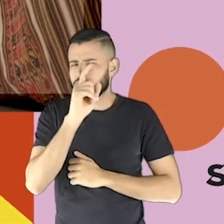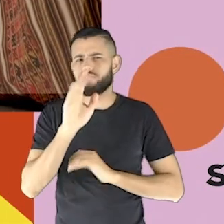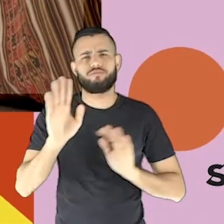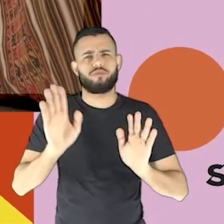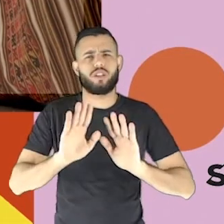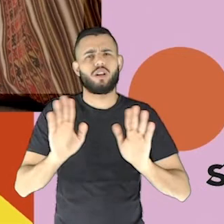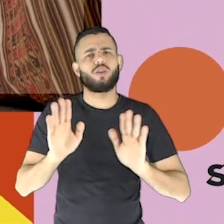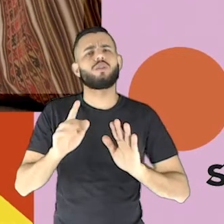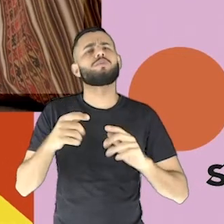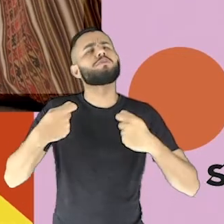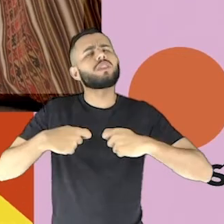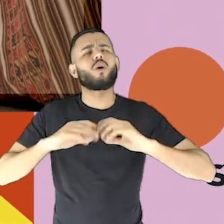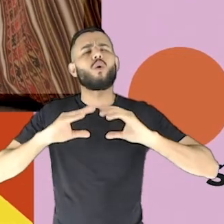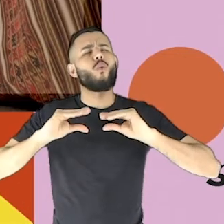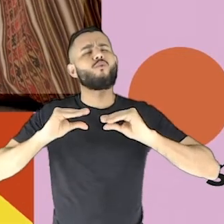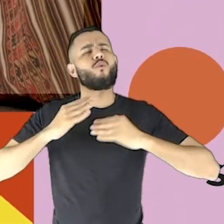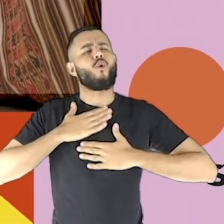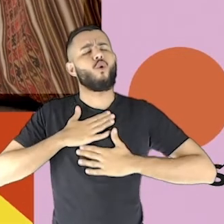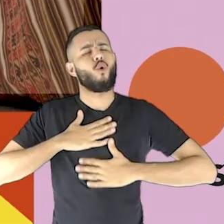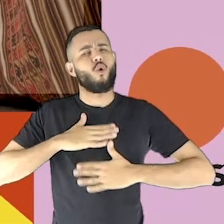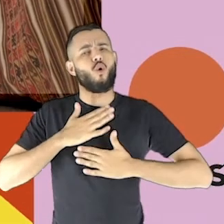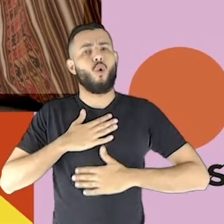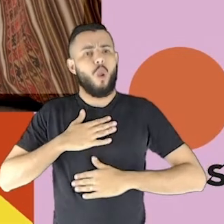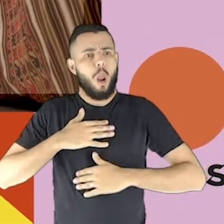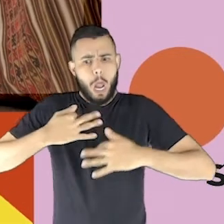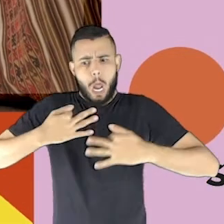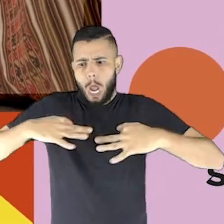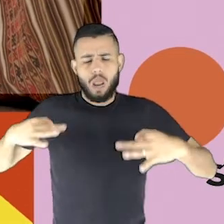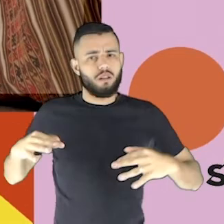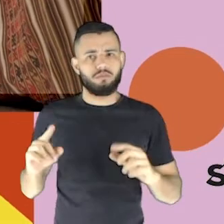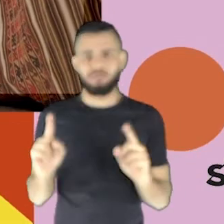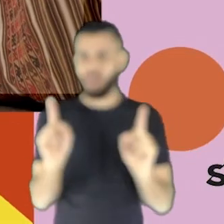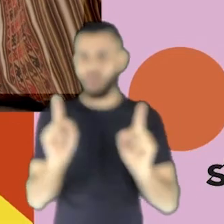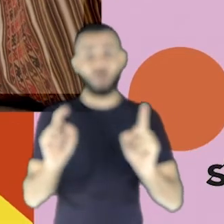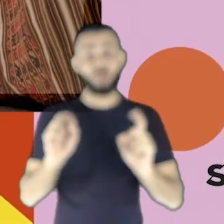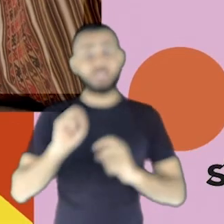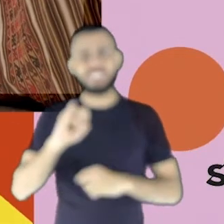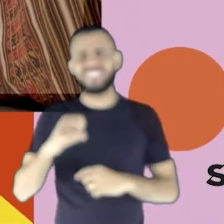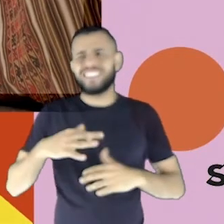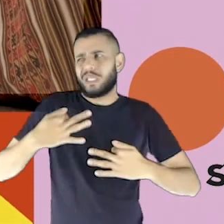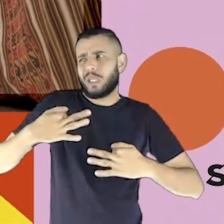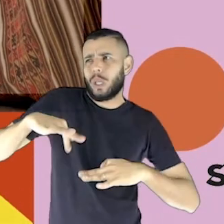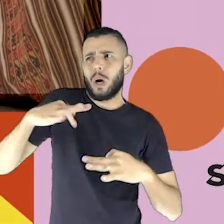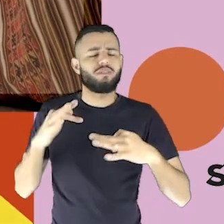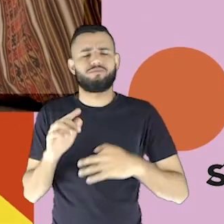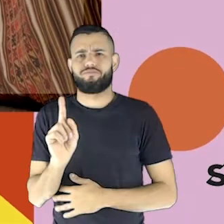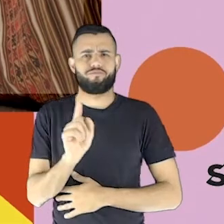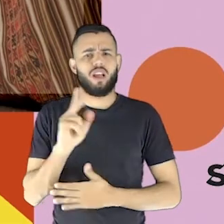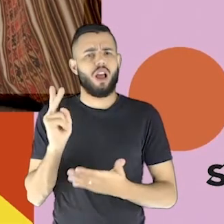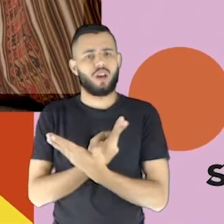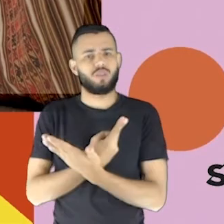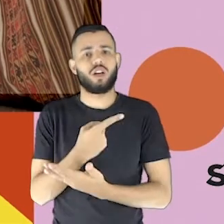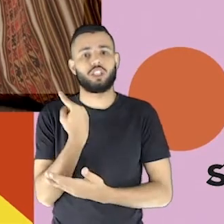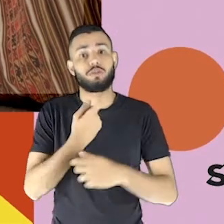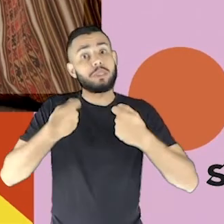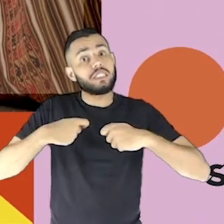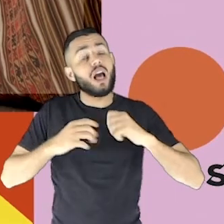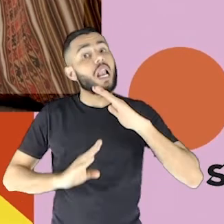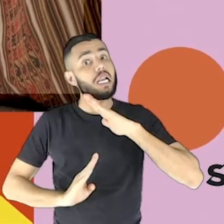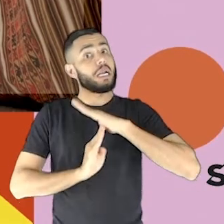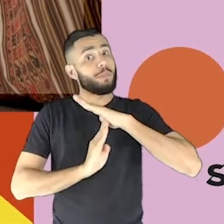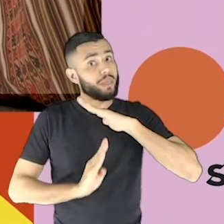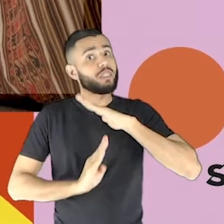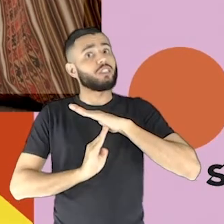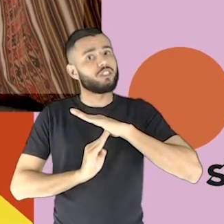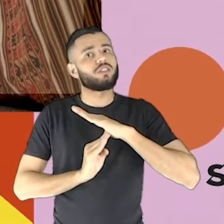com conforto, tá? Não pode machucar, a partir do momento que a gente machuca deixa de ser yoga. A gente precisa trabalhar com os nossos limites e